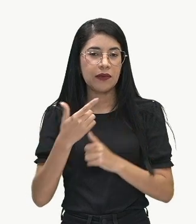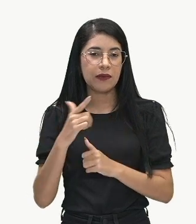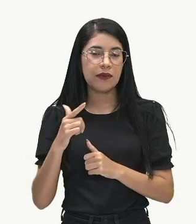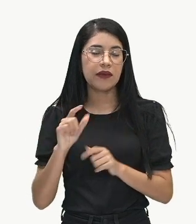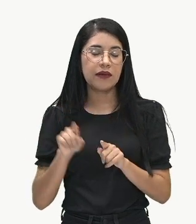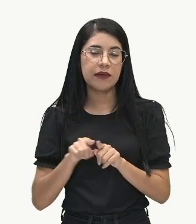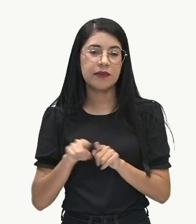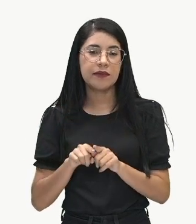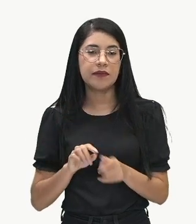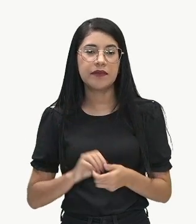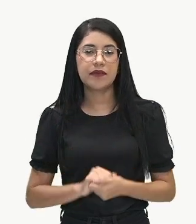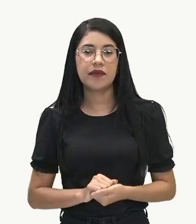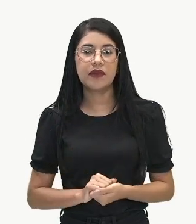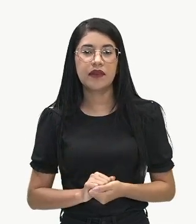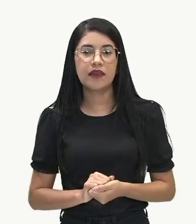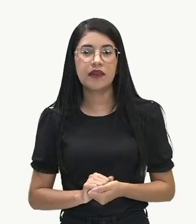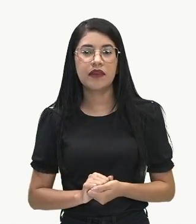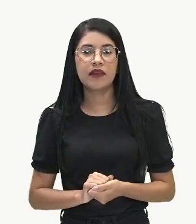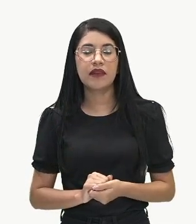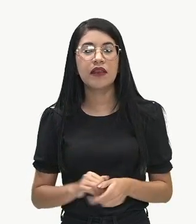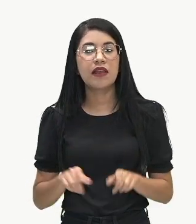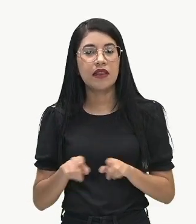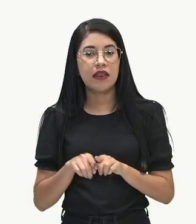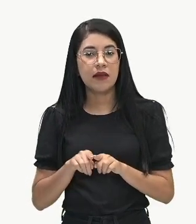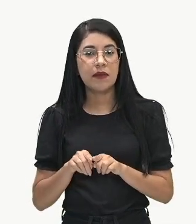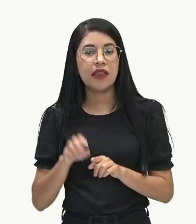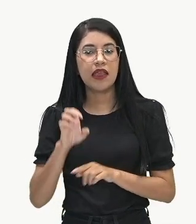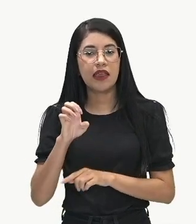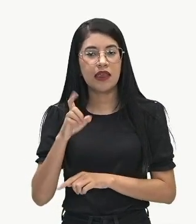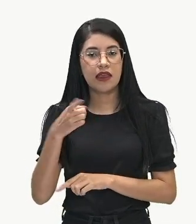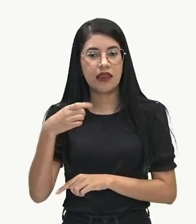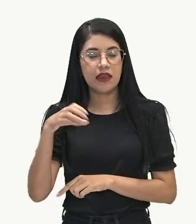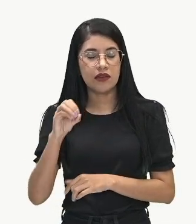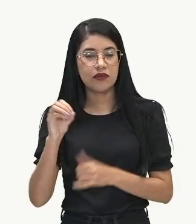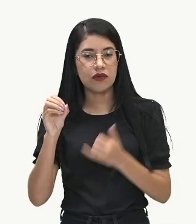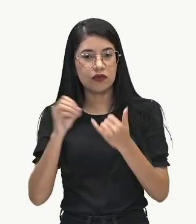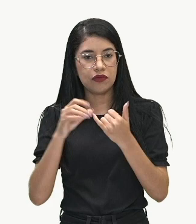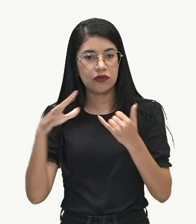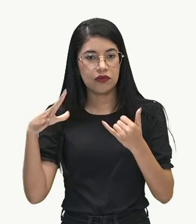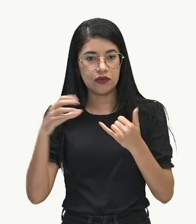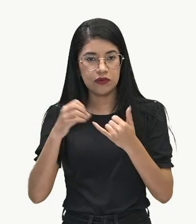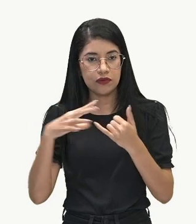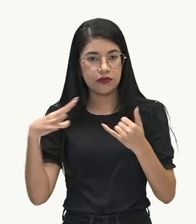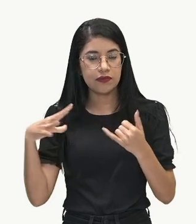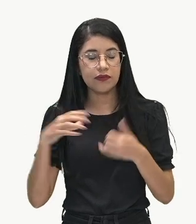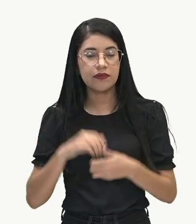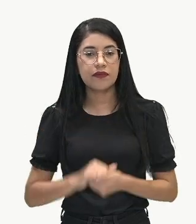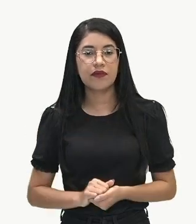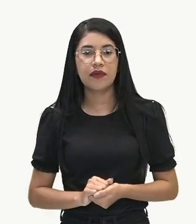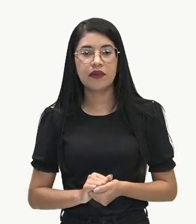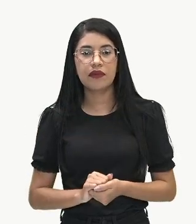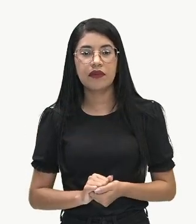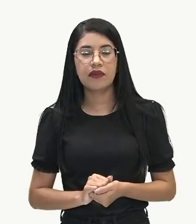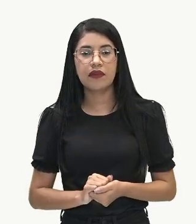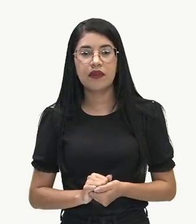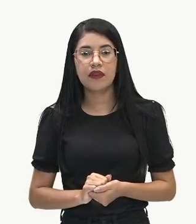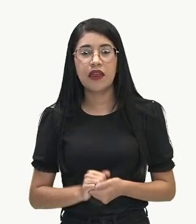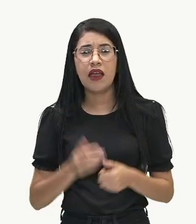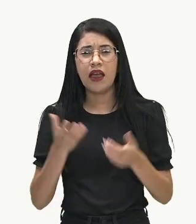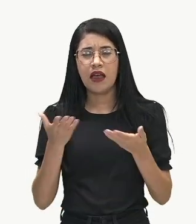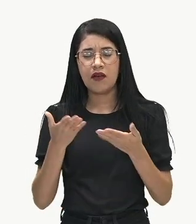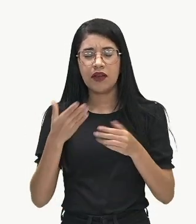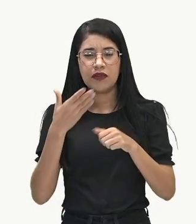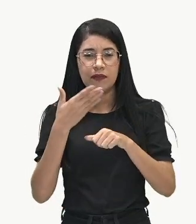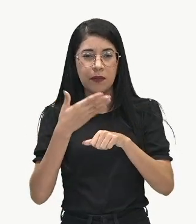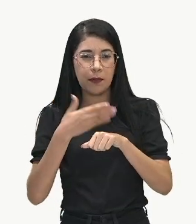caso aqui, também é um processo exotérmico, tá? E agora eu vou pedir para você acompanhar e fazer comigo